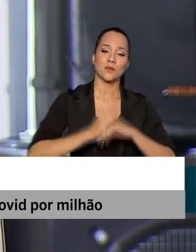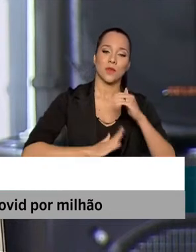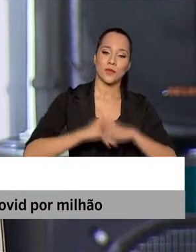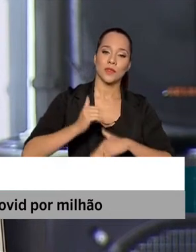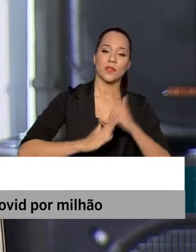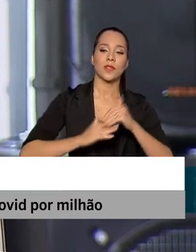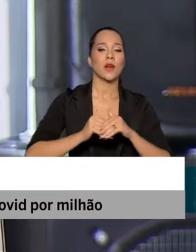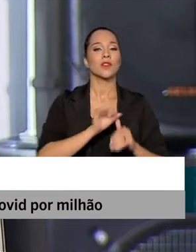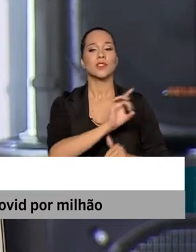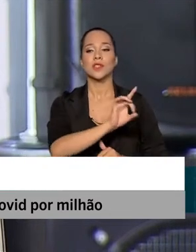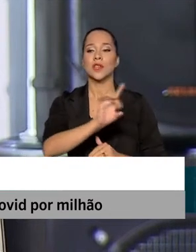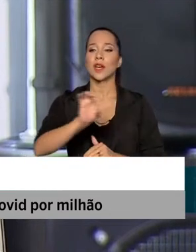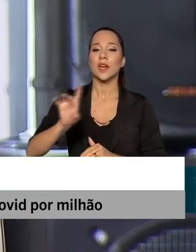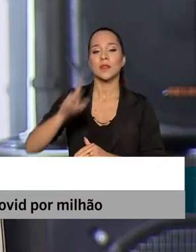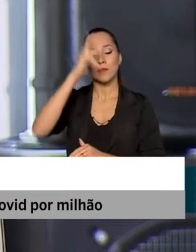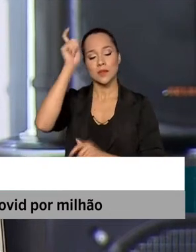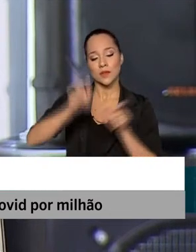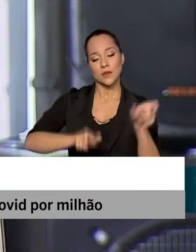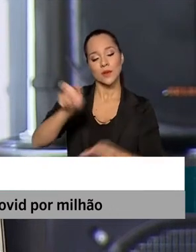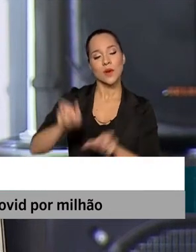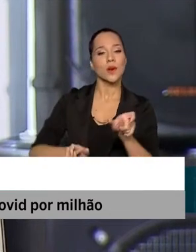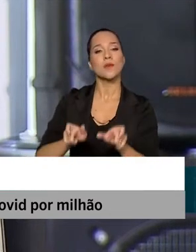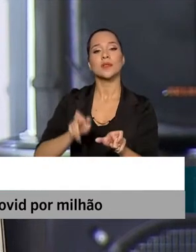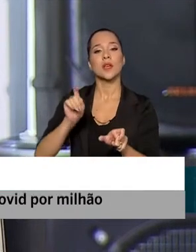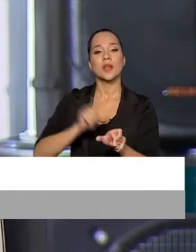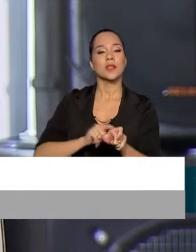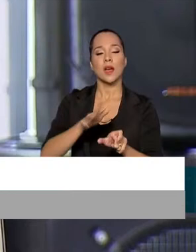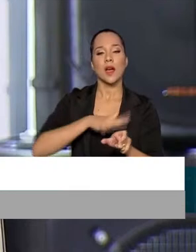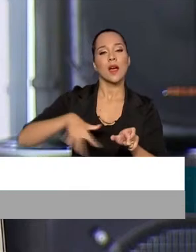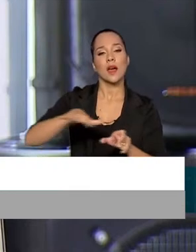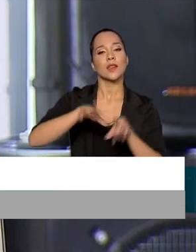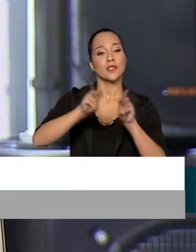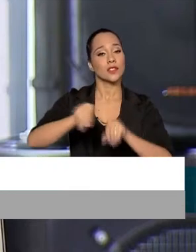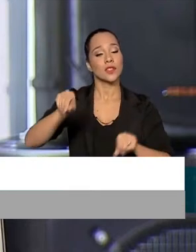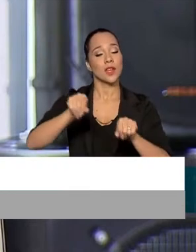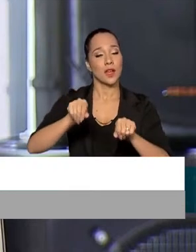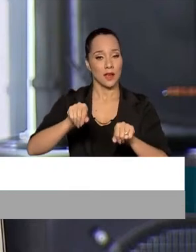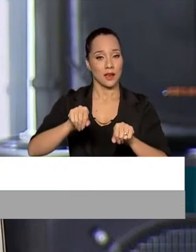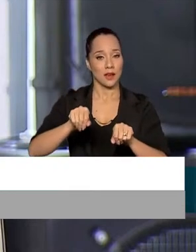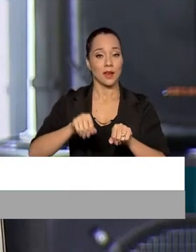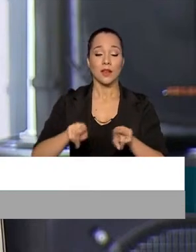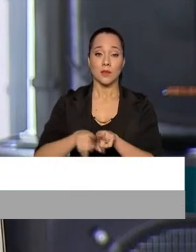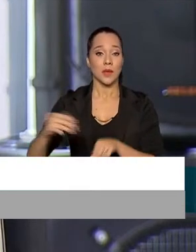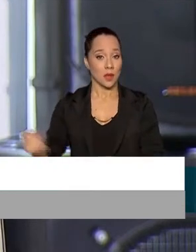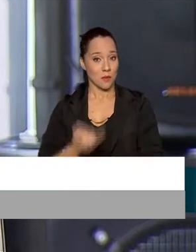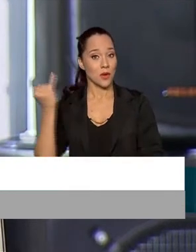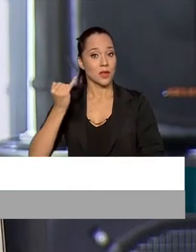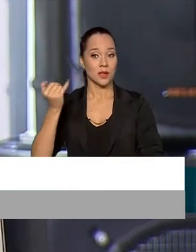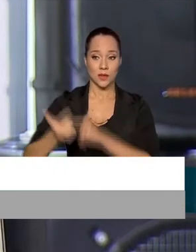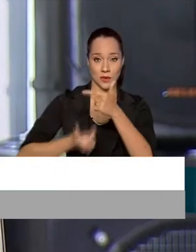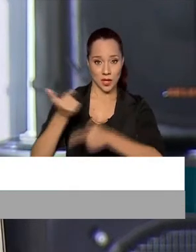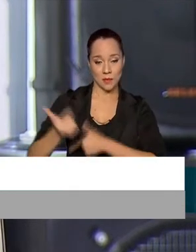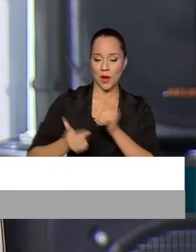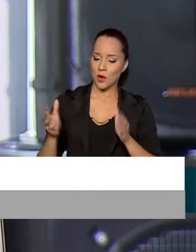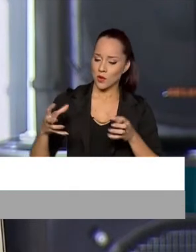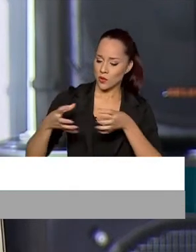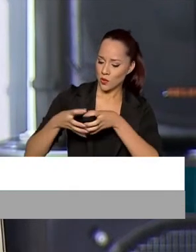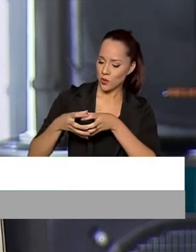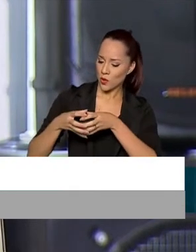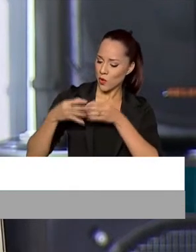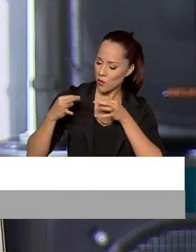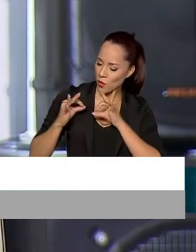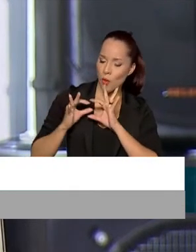profissional de cada um dos integrantes da Força Terrestre e a importância do trabalho de uma equipe